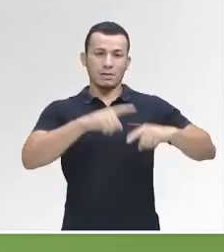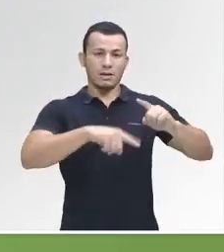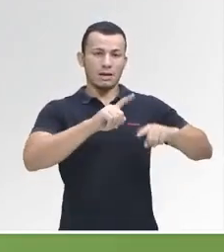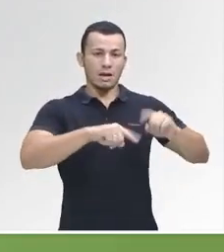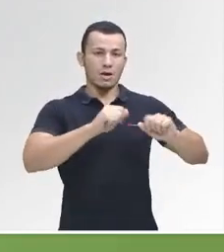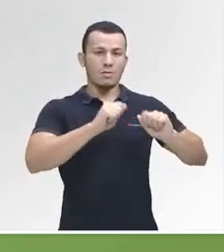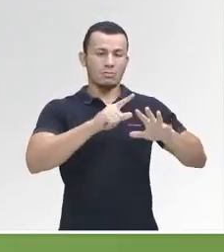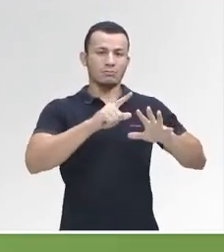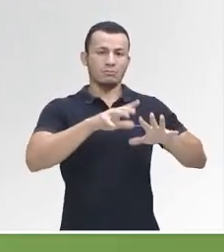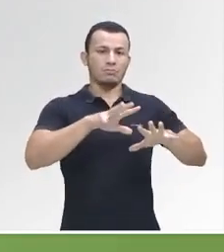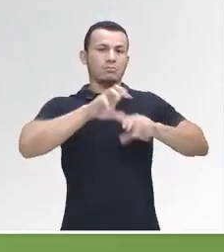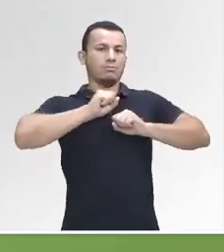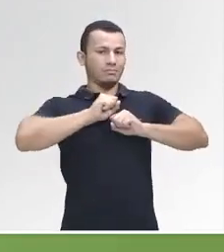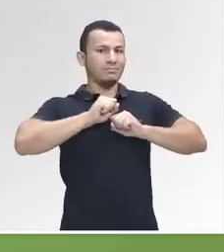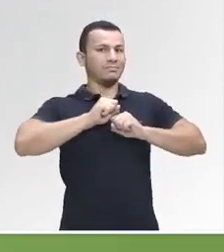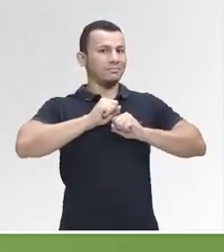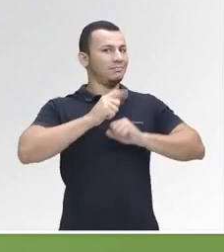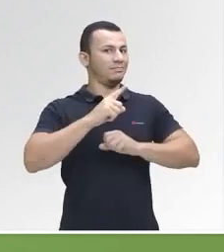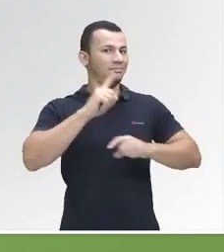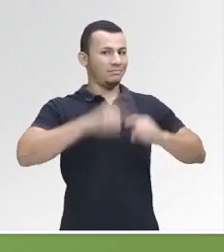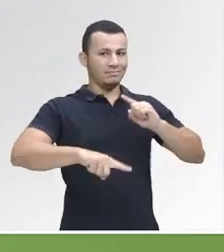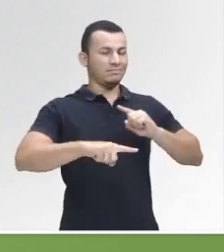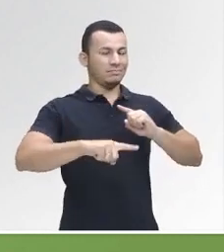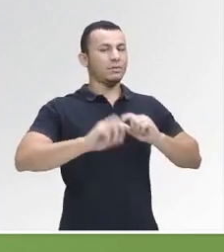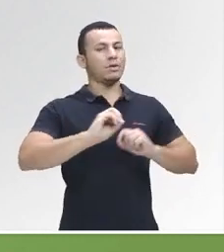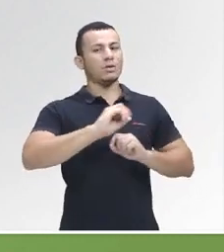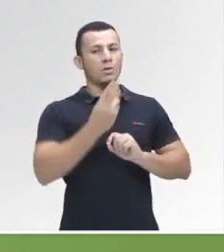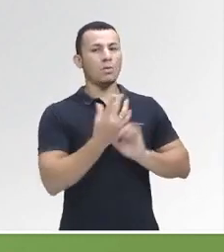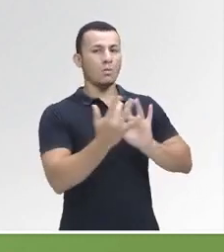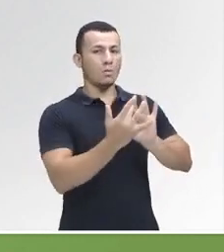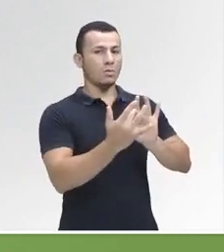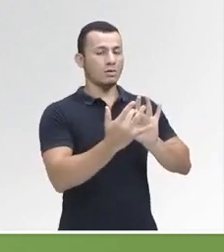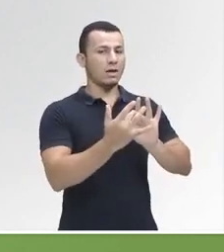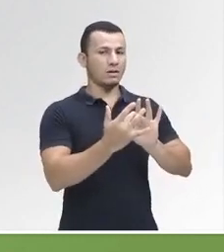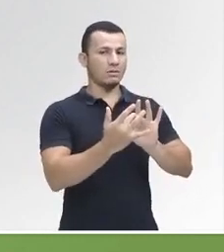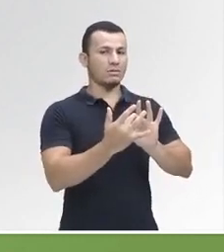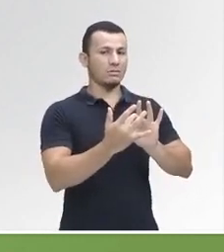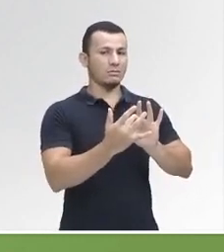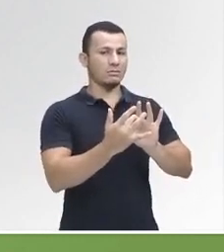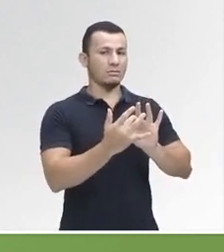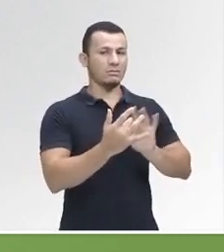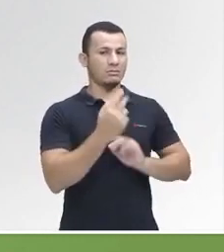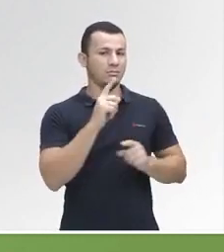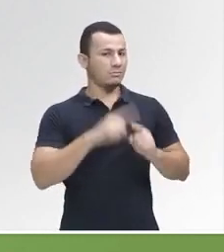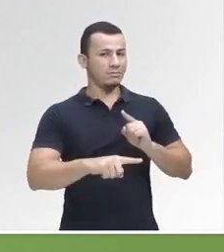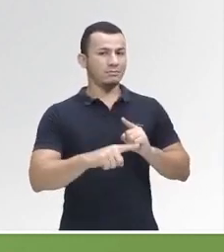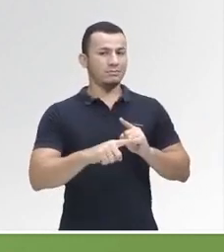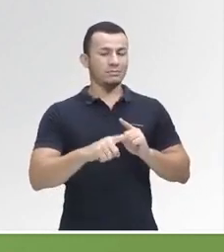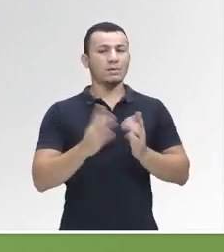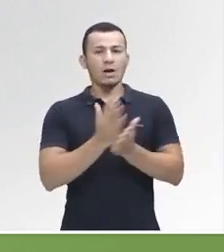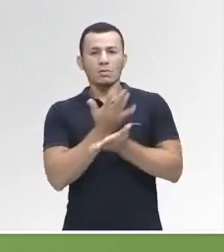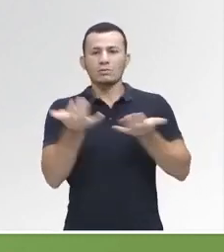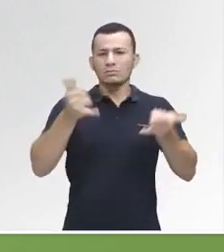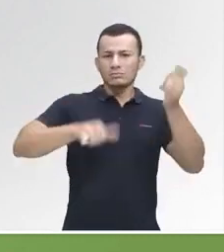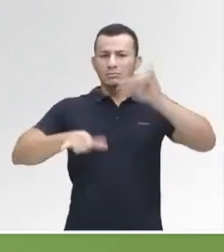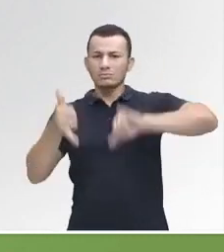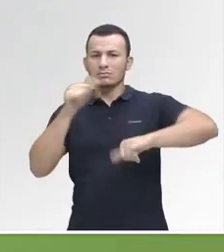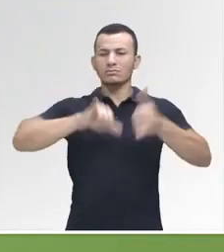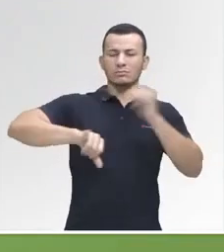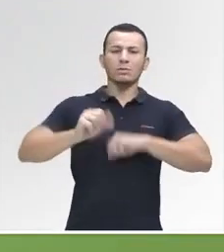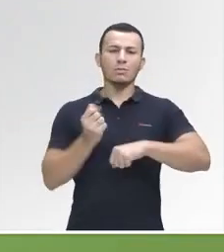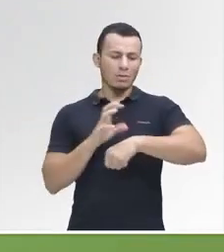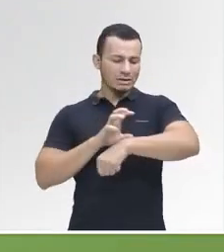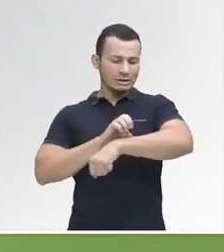que não pode ser ingerido ou ter contato. Alguns produtos químicos, né, que pode corroer a